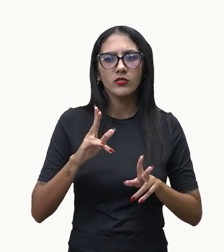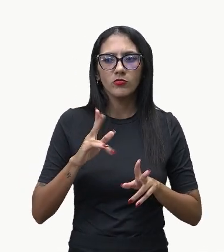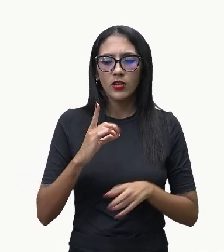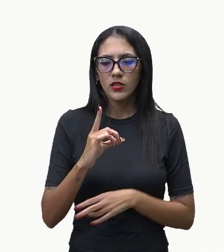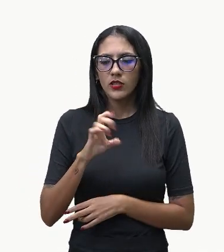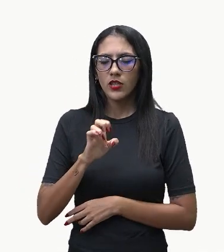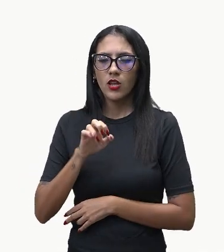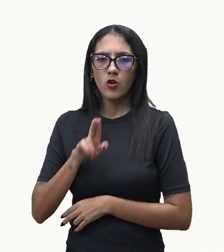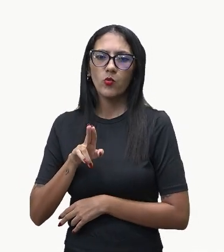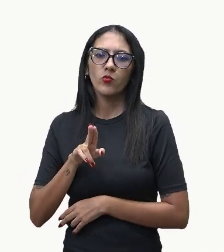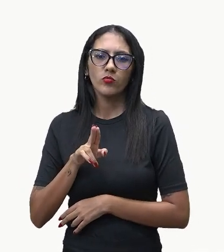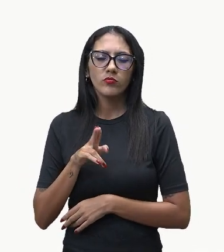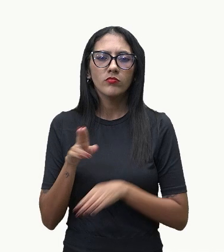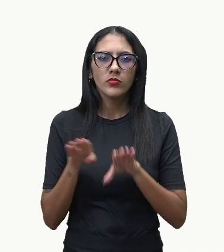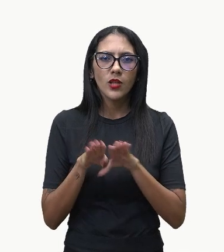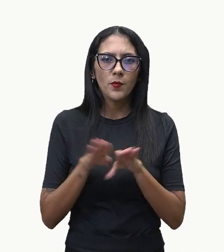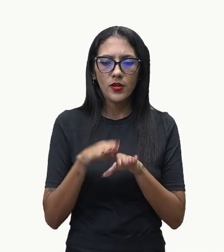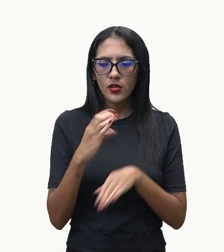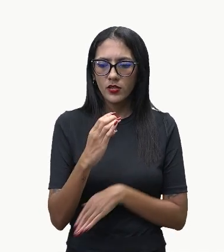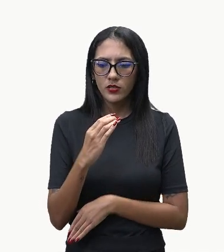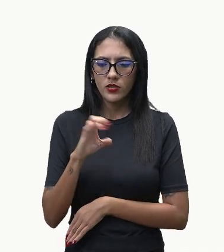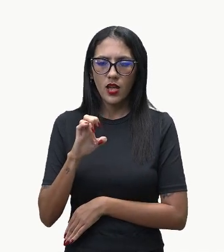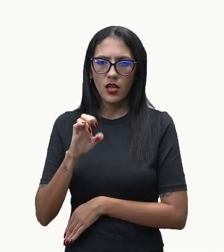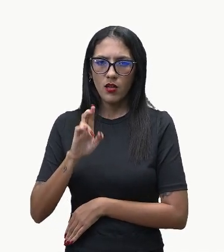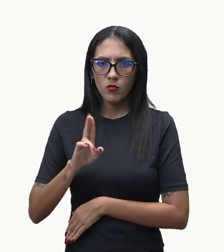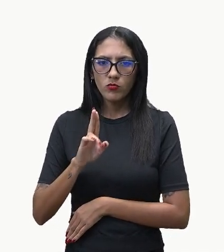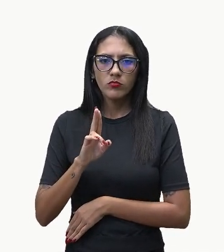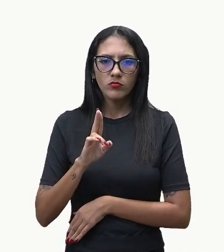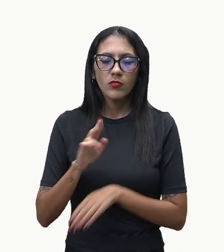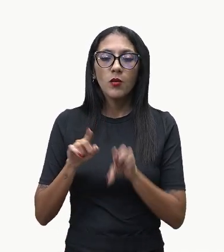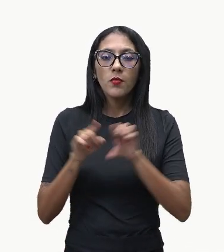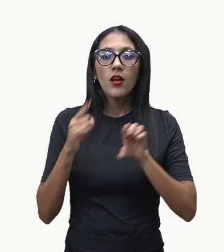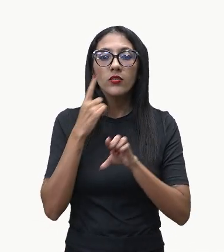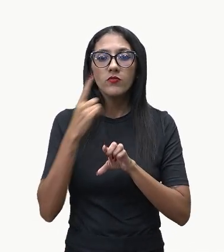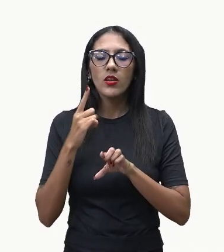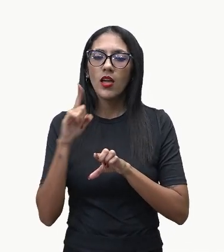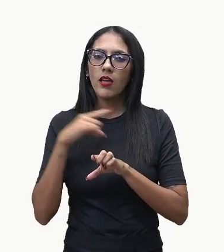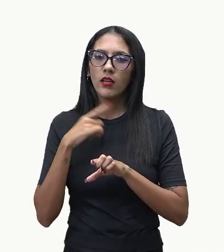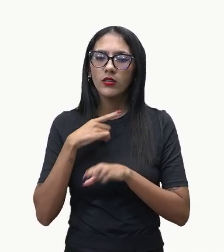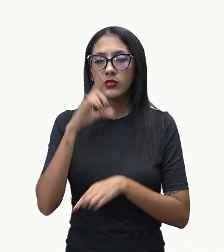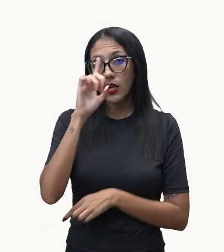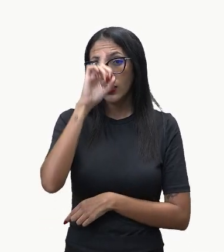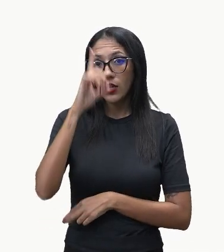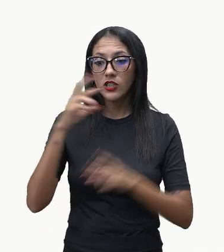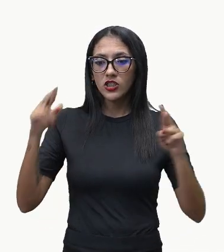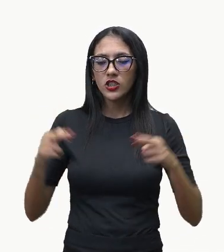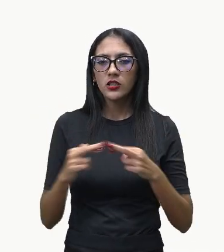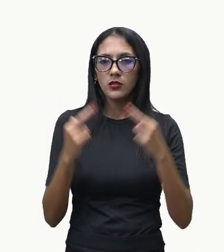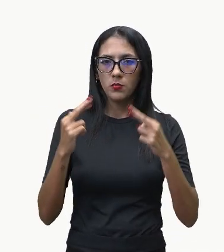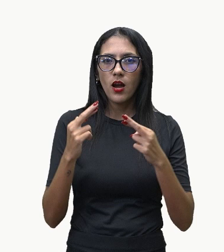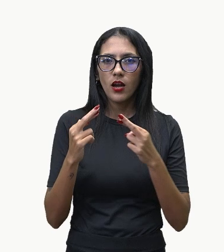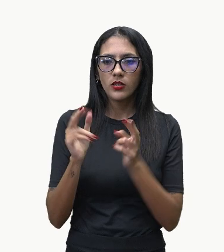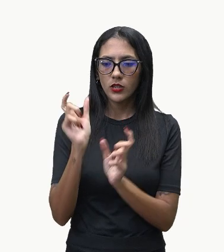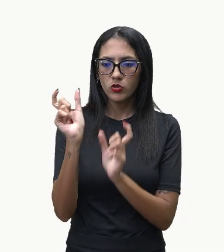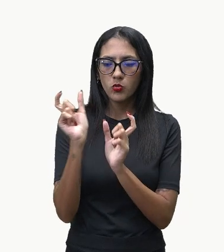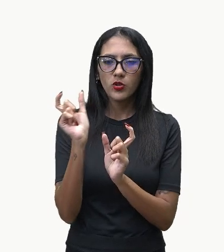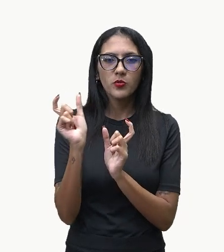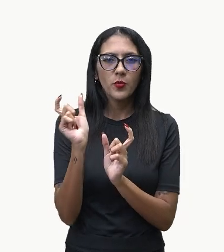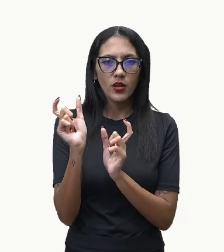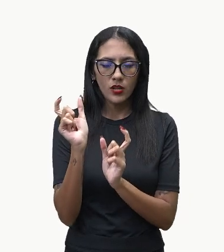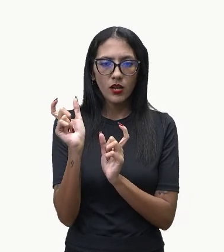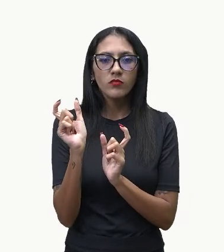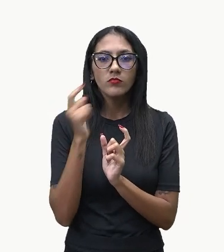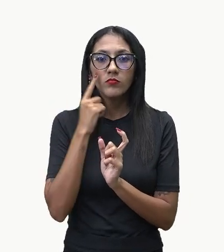uma tonalidade do E que muda, mas é essa a ideia dele. Então vejam que ele transgrediu a